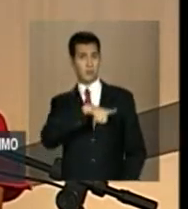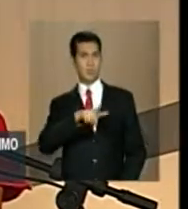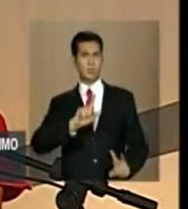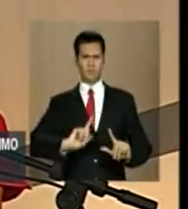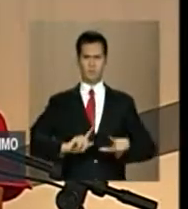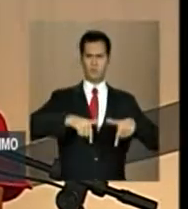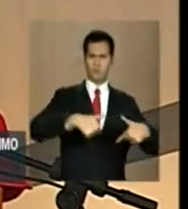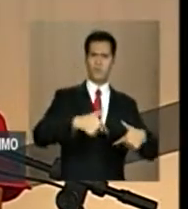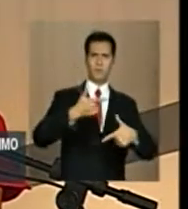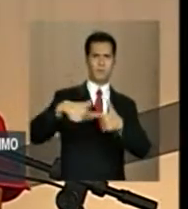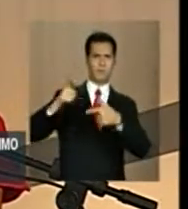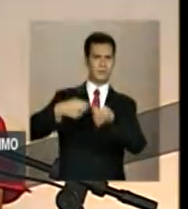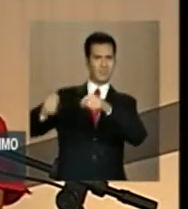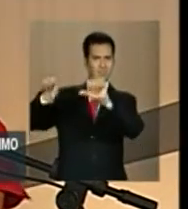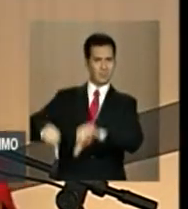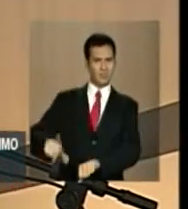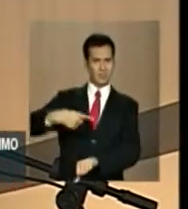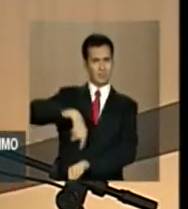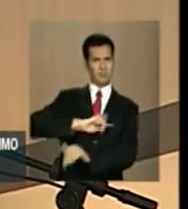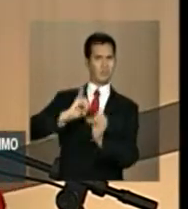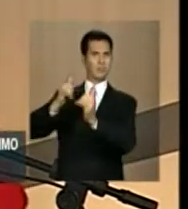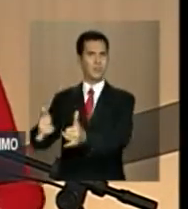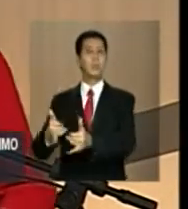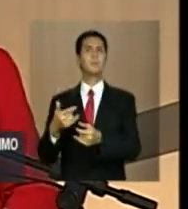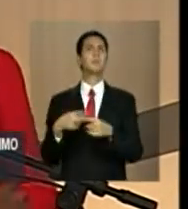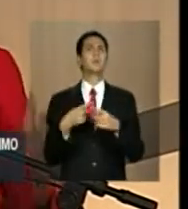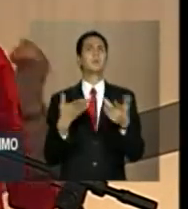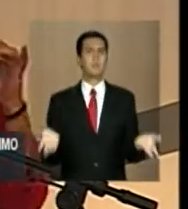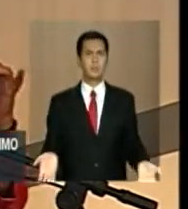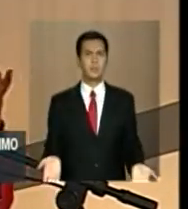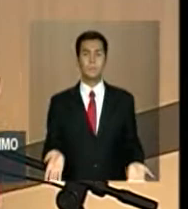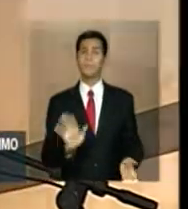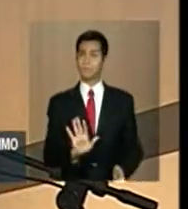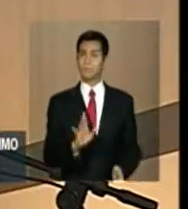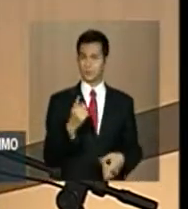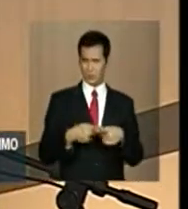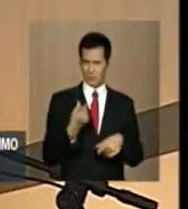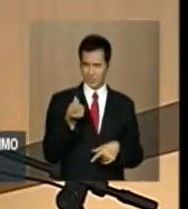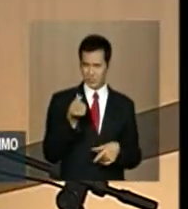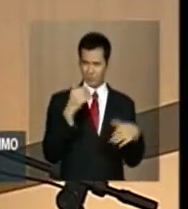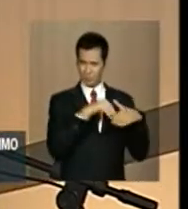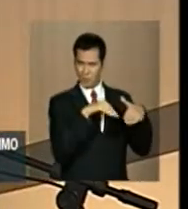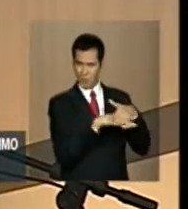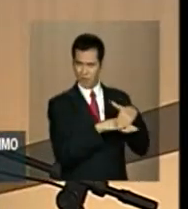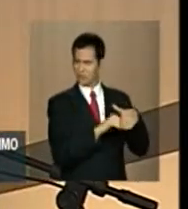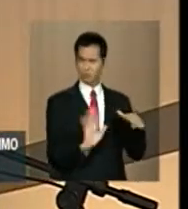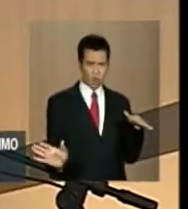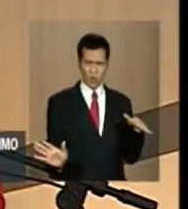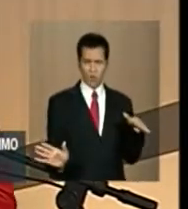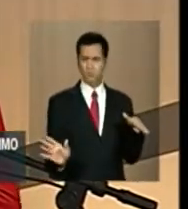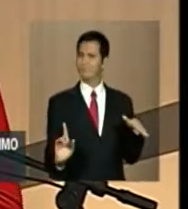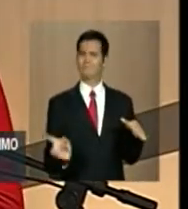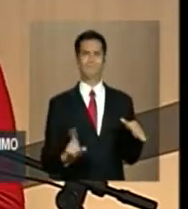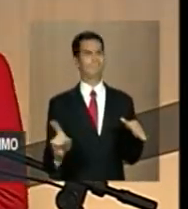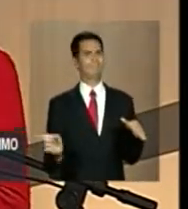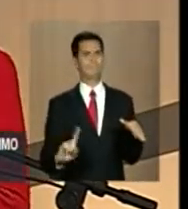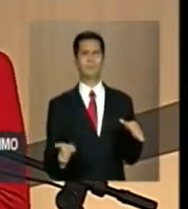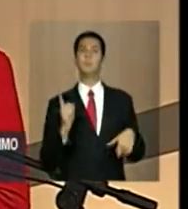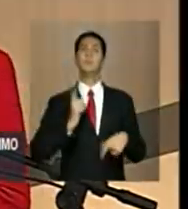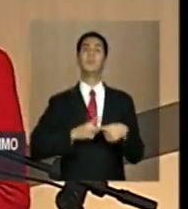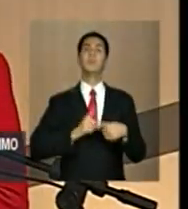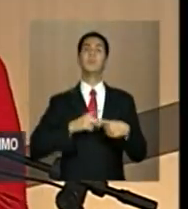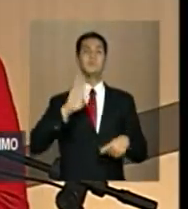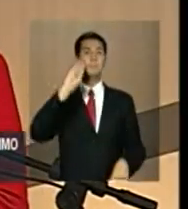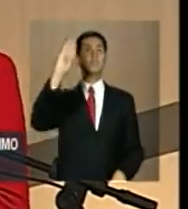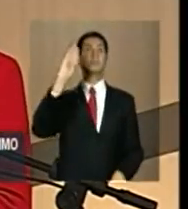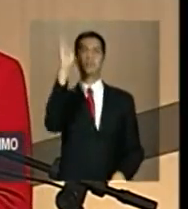crise internacional? É só porque nós temos essas reservas? Não. É porque, sobretudo, o Brasil